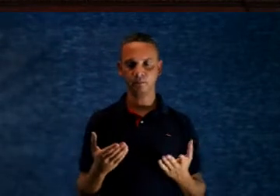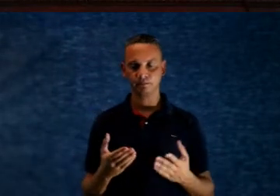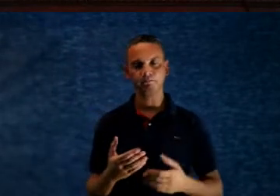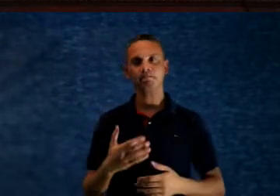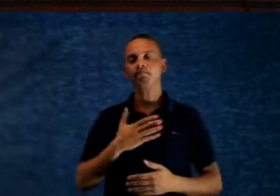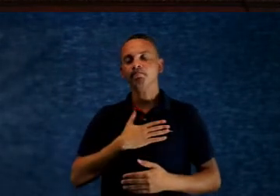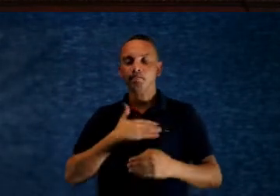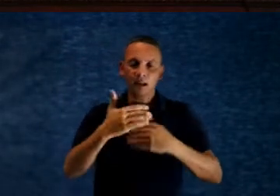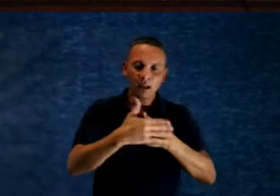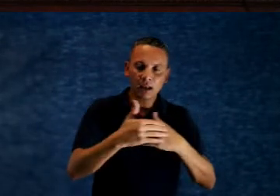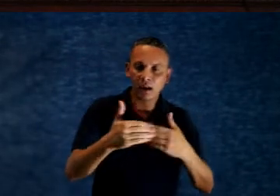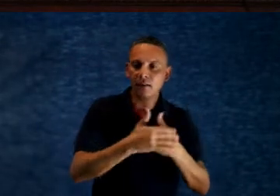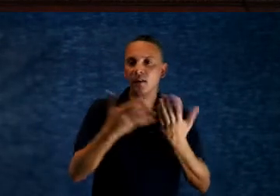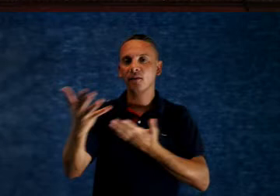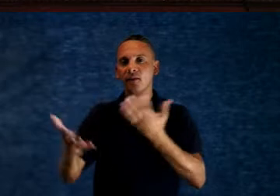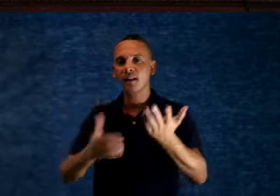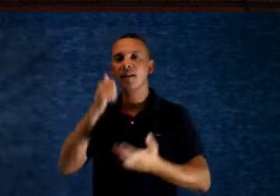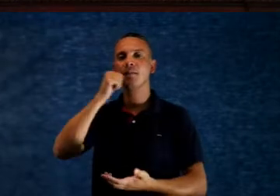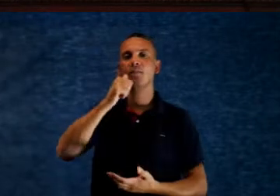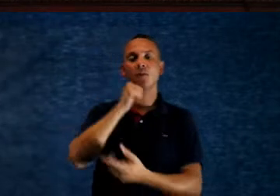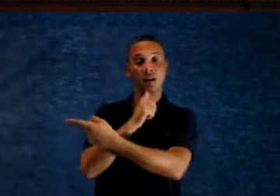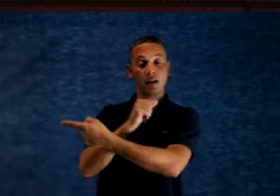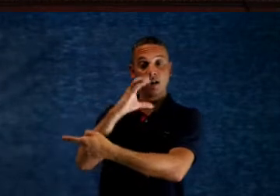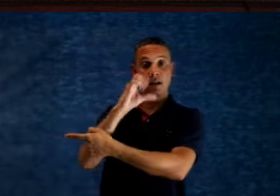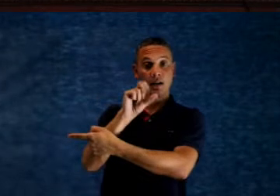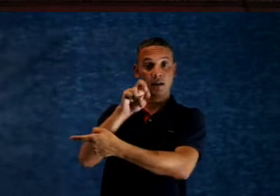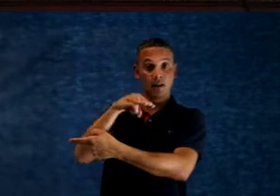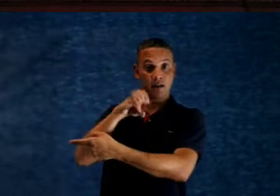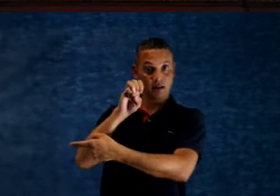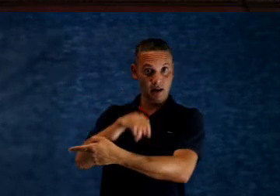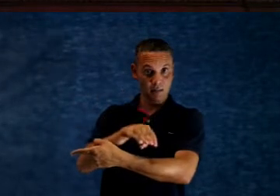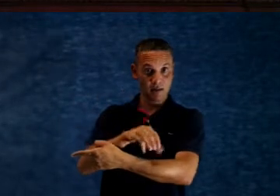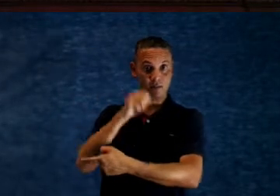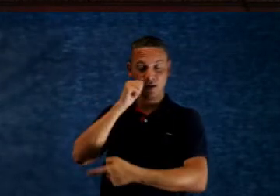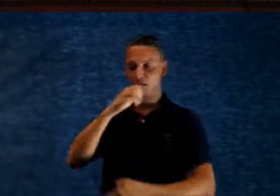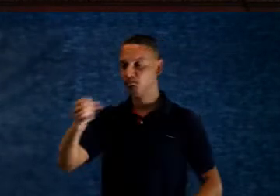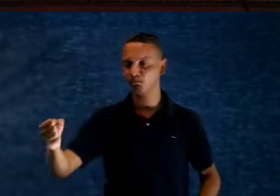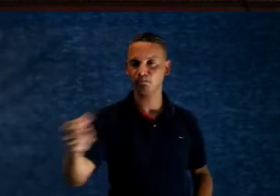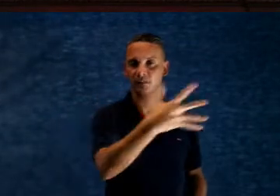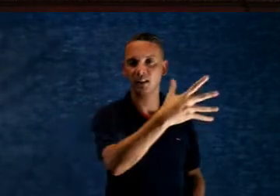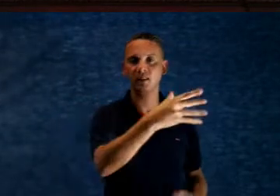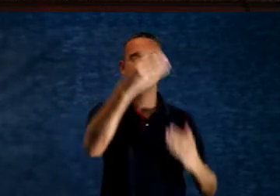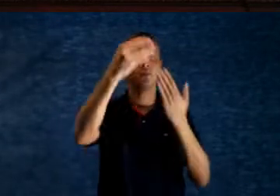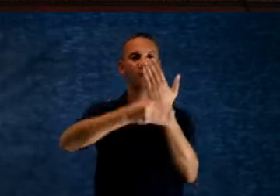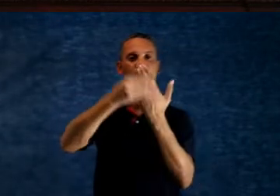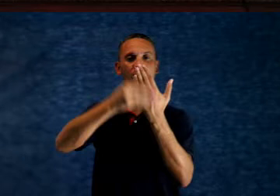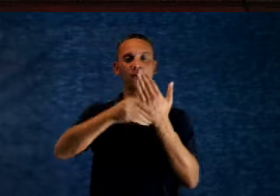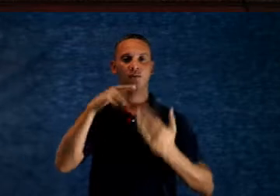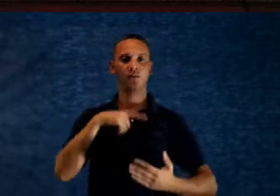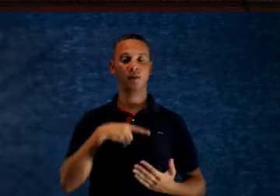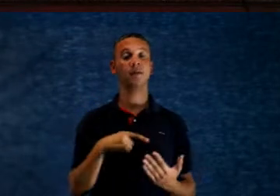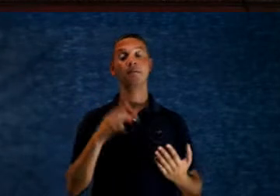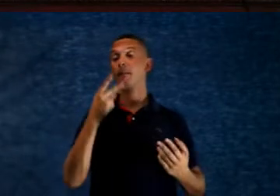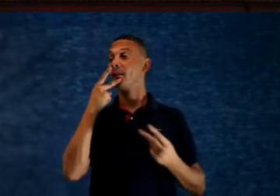muito afeto e de muito carinho à confreira Carmen Schneider Guimarães, neste momento em que ela lança mais uma de suas publicações. Eu